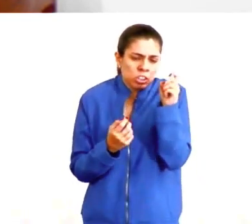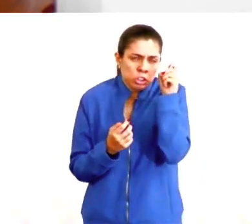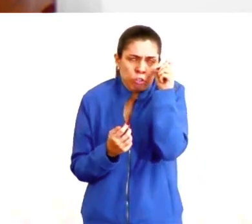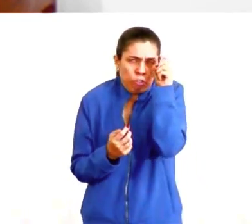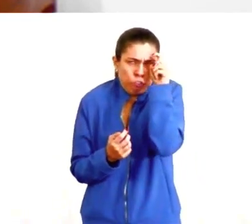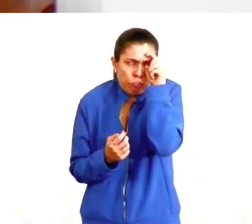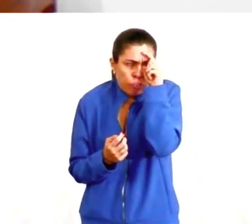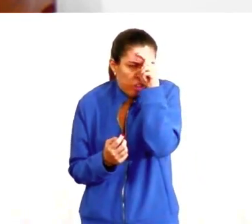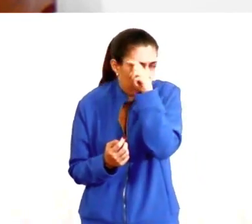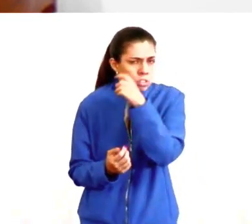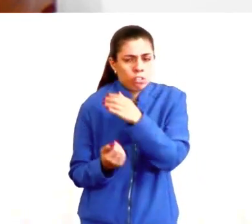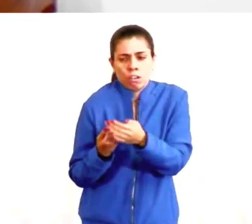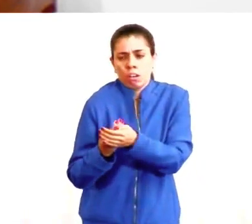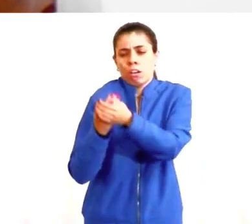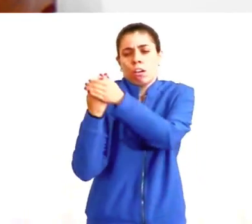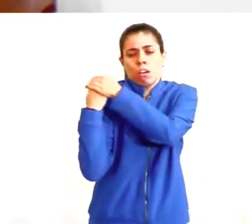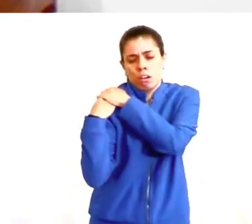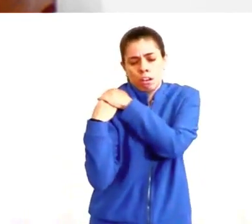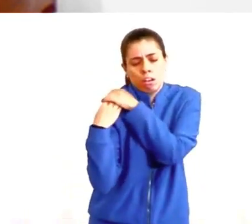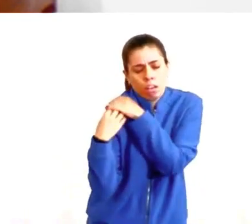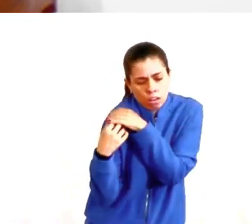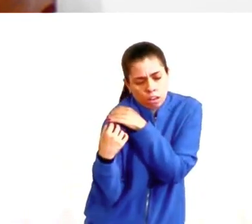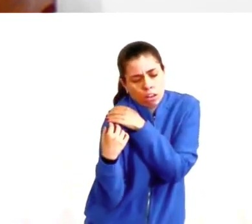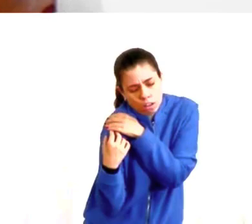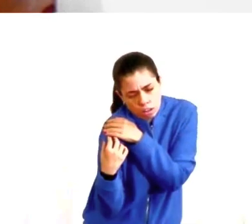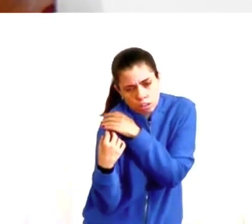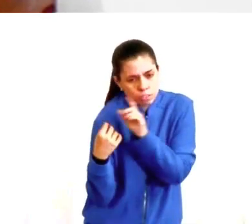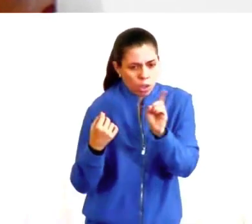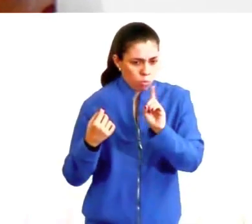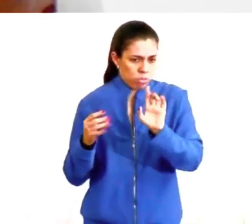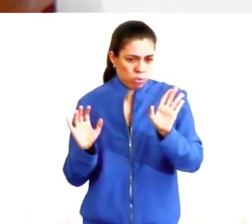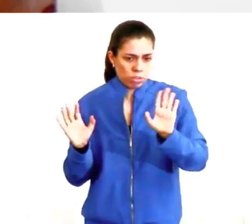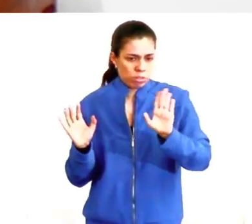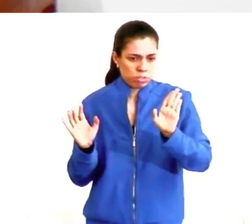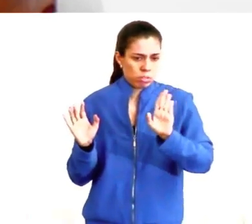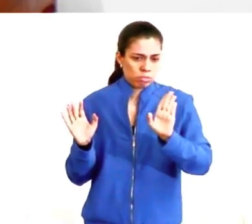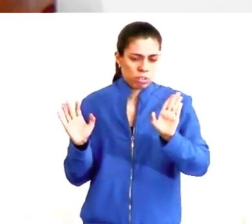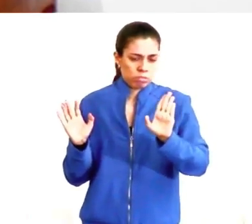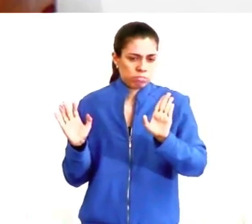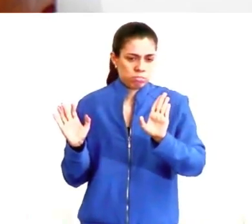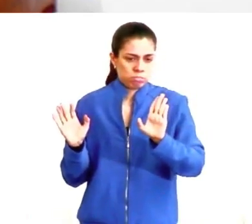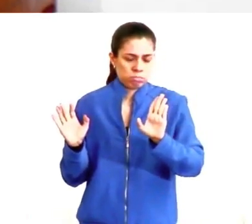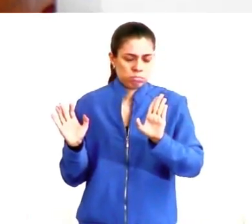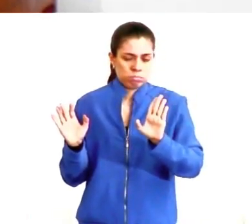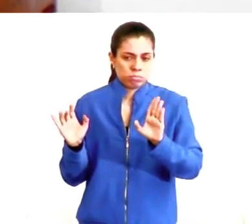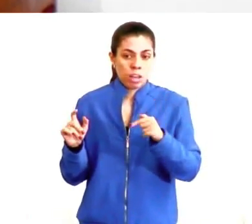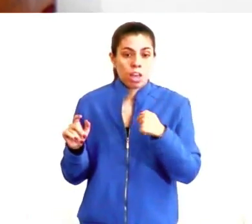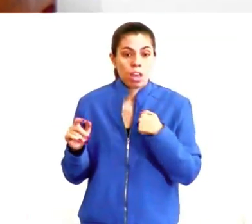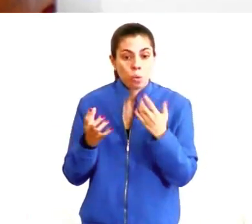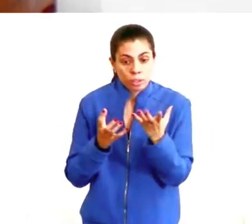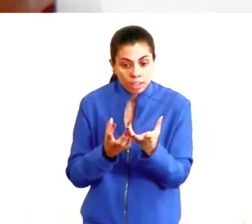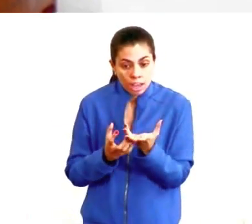um peso sobre você. Ela é para ser uma mão que Ele toma e diz: venha, pensa